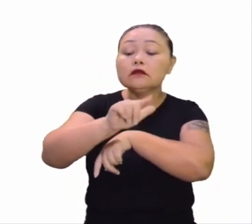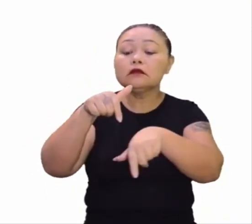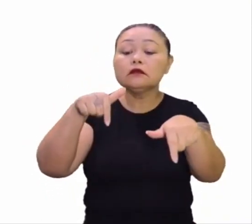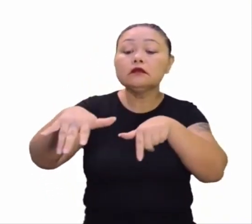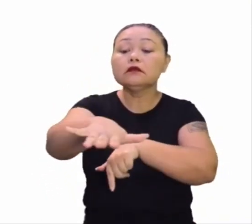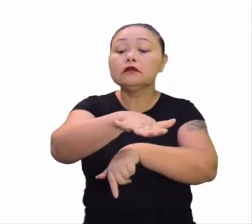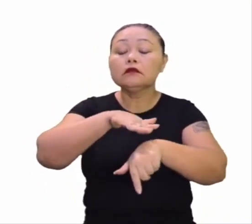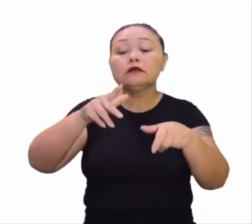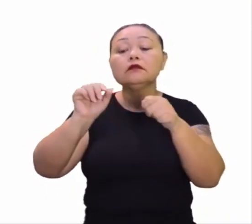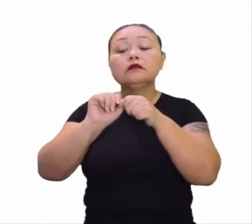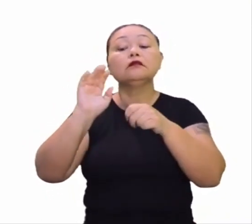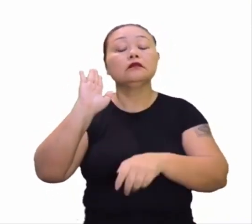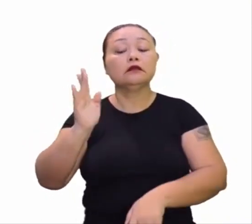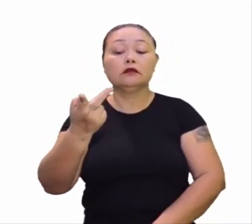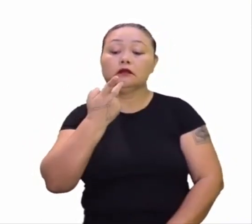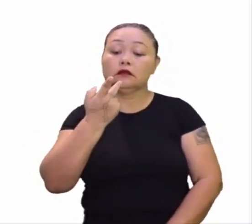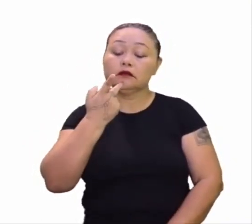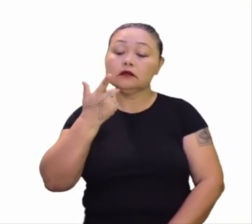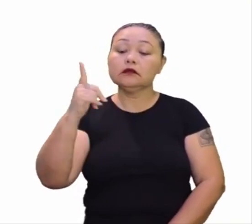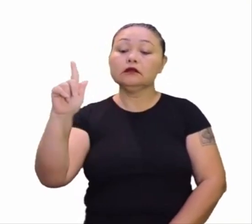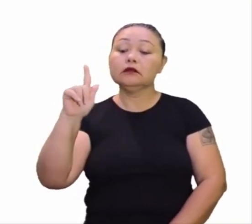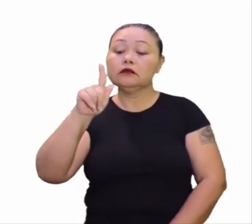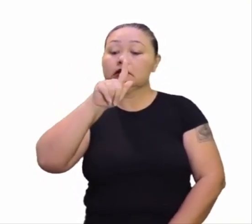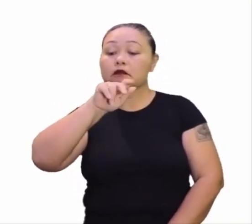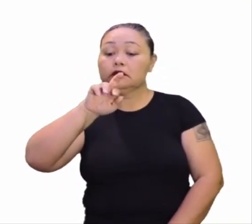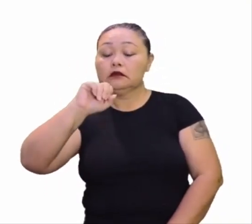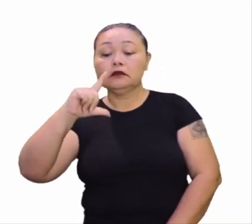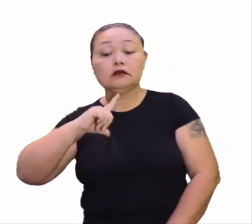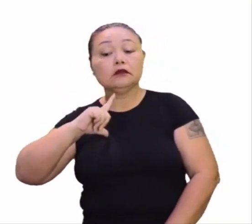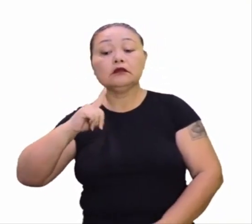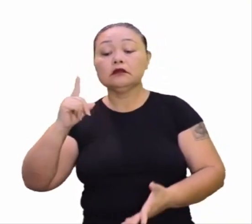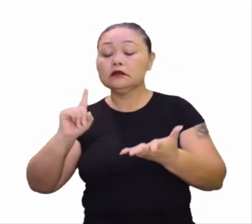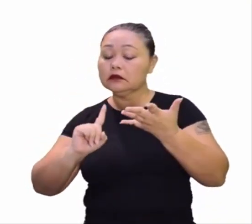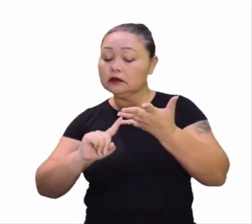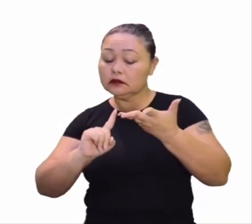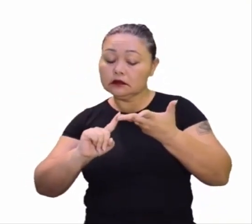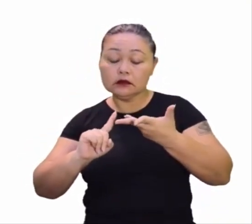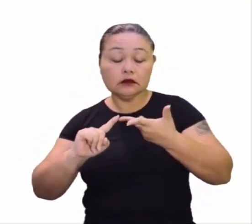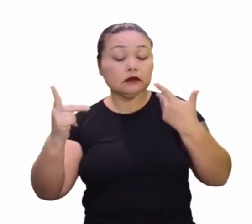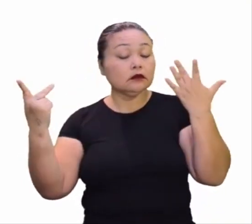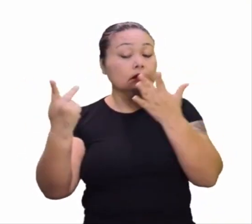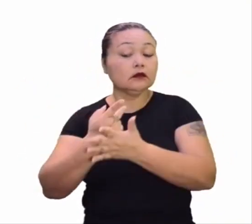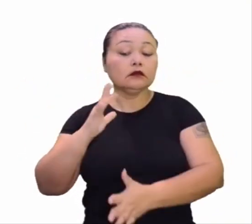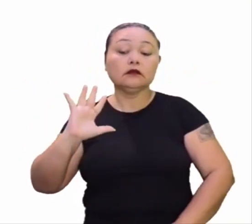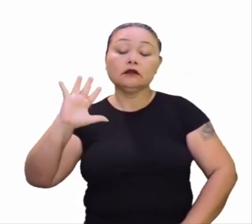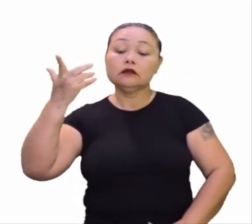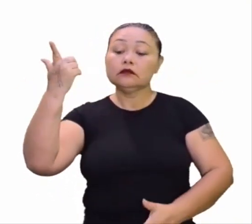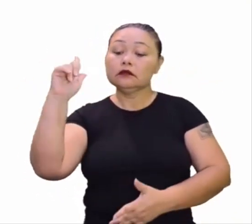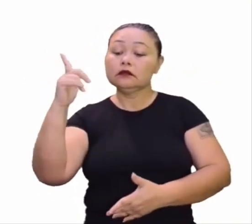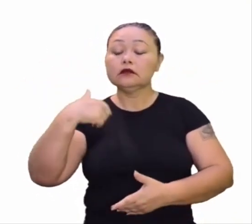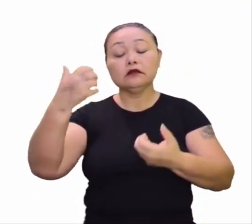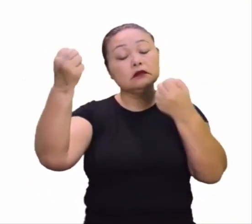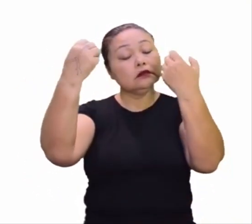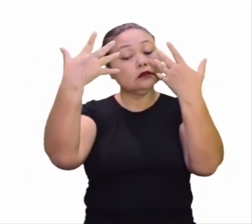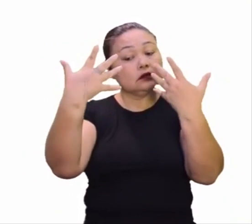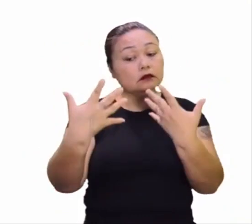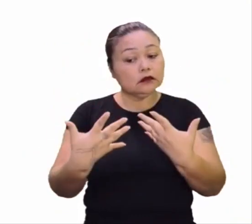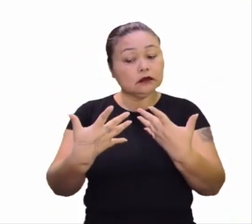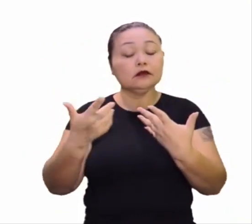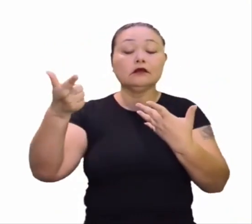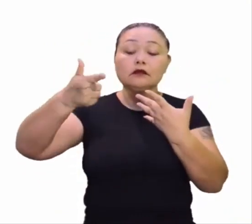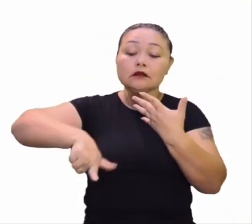Esse assunto a gente viu em geografia geral. Exatamente. Obviamente tem muitos fenômenos geográficos que a gente explica na geografia geral que